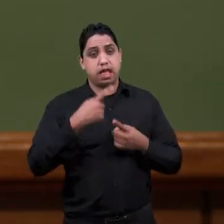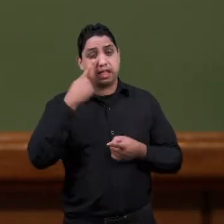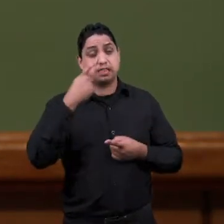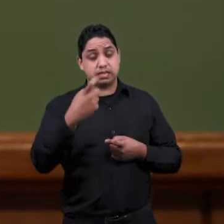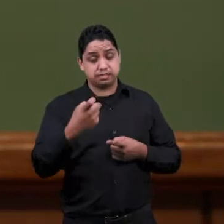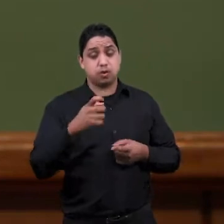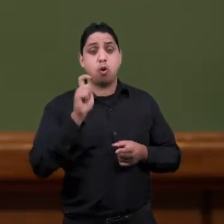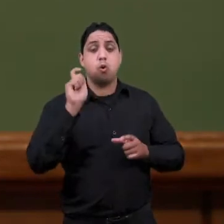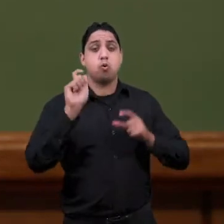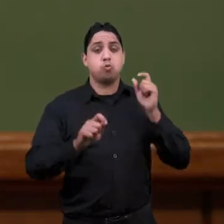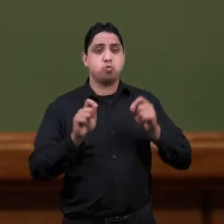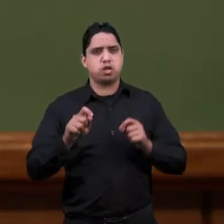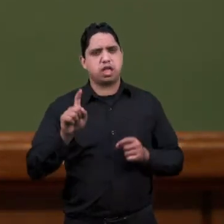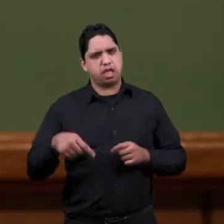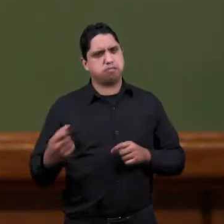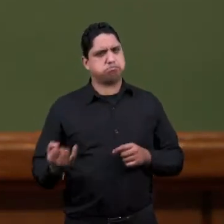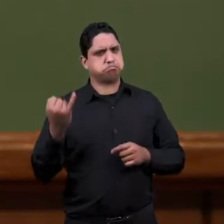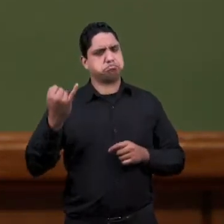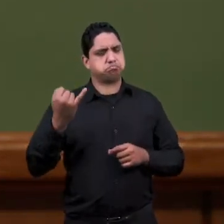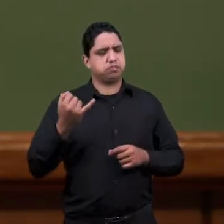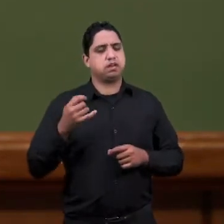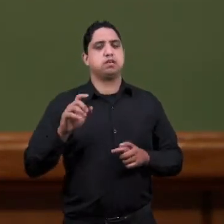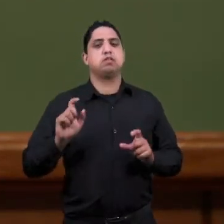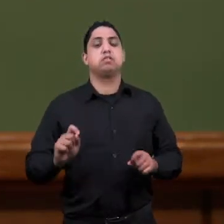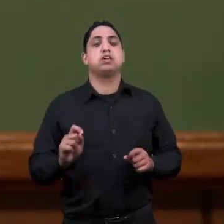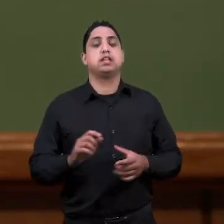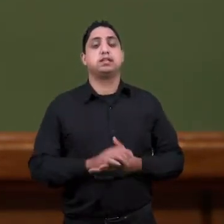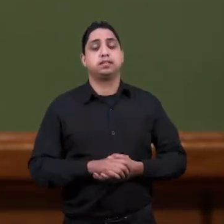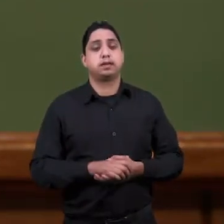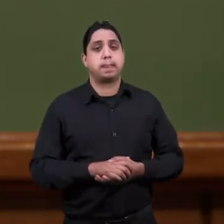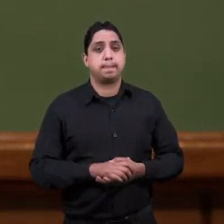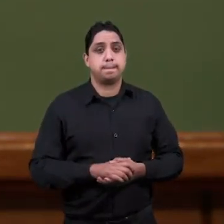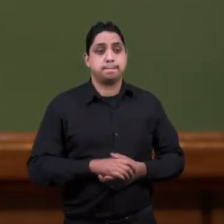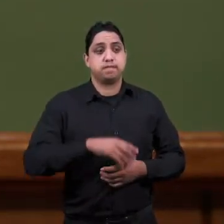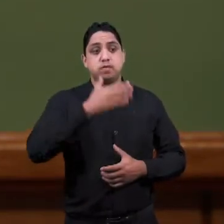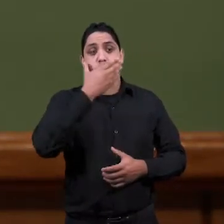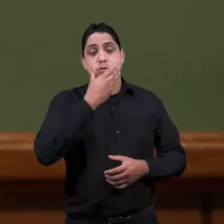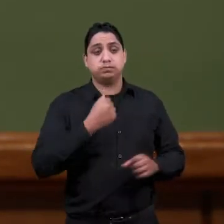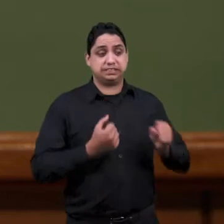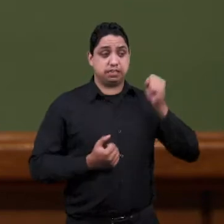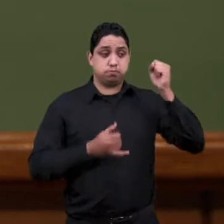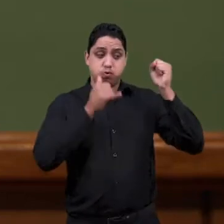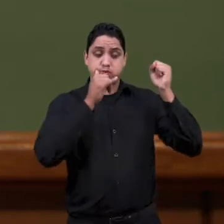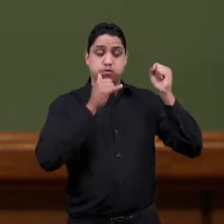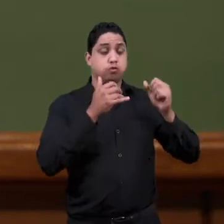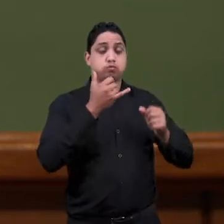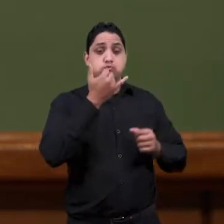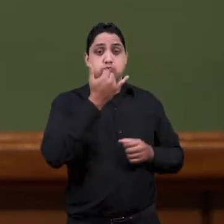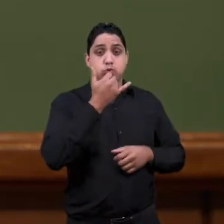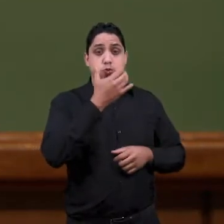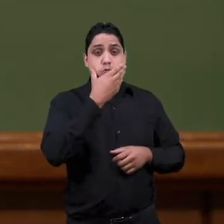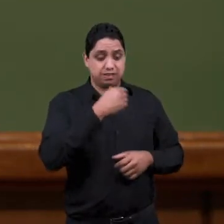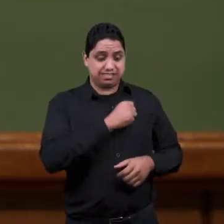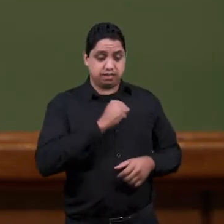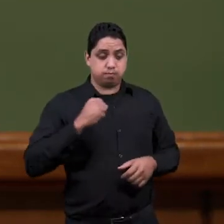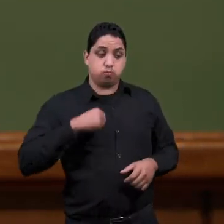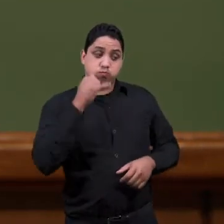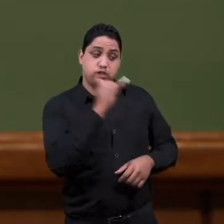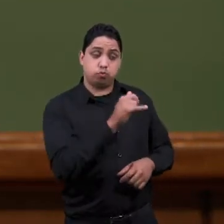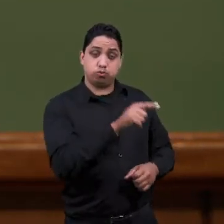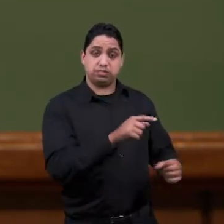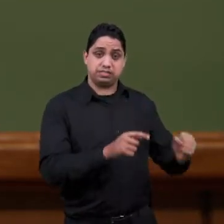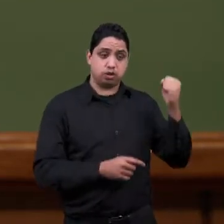chamou a atenção para um detalhe que é muito interessante, que foi uma palavra do profeta Samuel para o rei Saul,